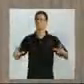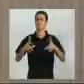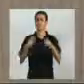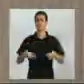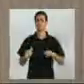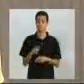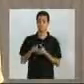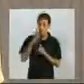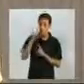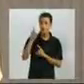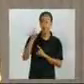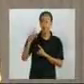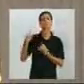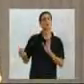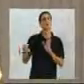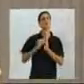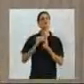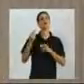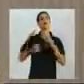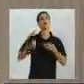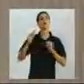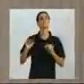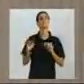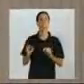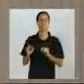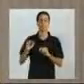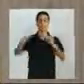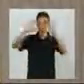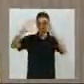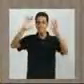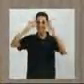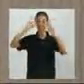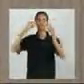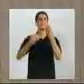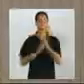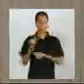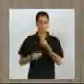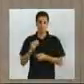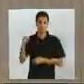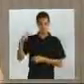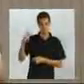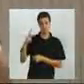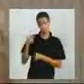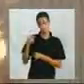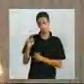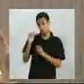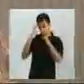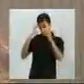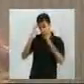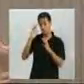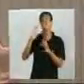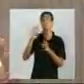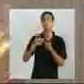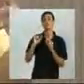Mas V. Exª tem que colocar na sua conta, se me permite fazer uma reflexão consigo, na sua conta, atualizada